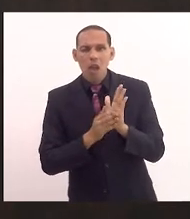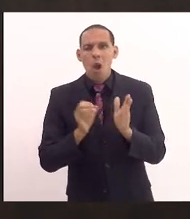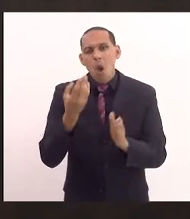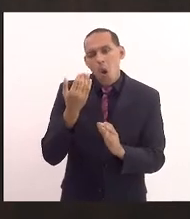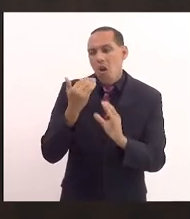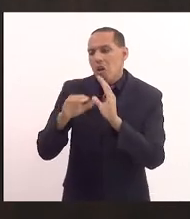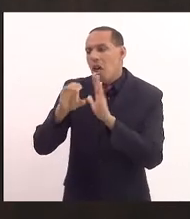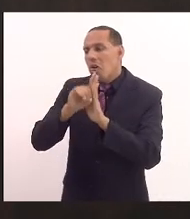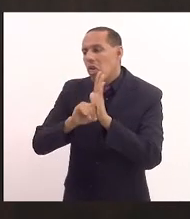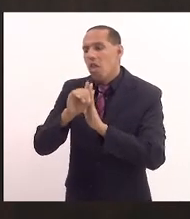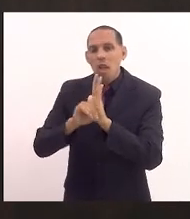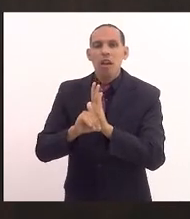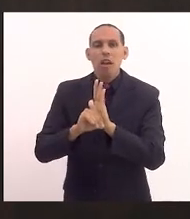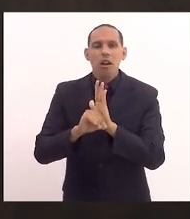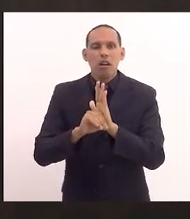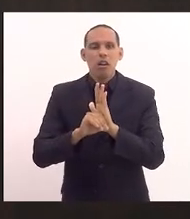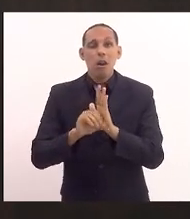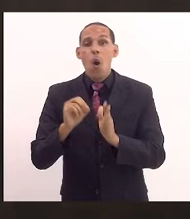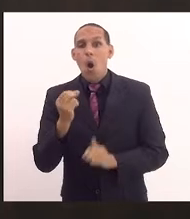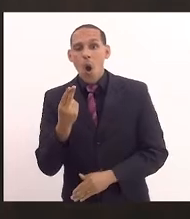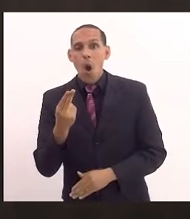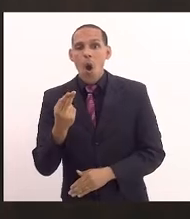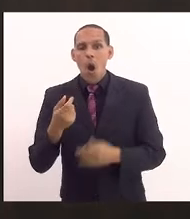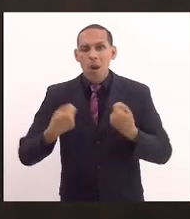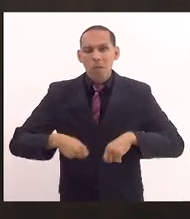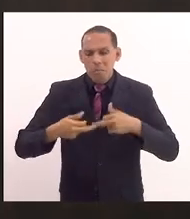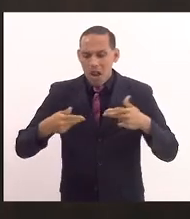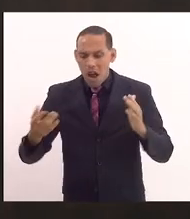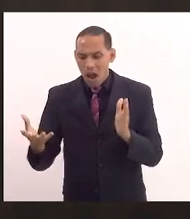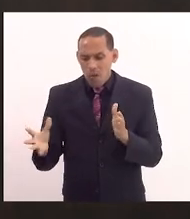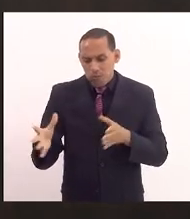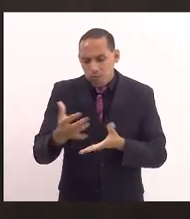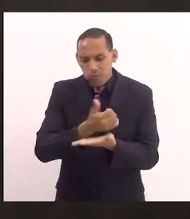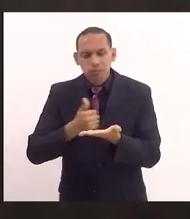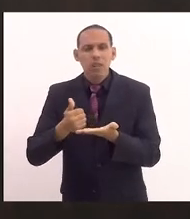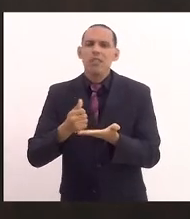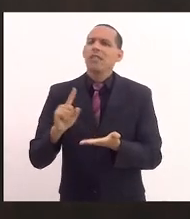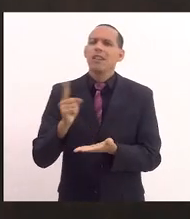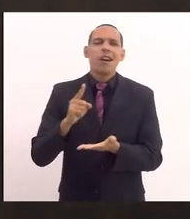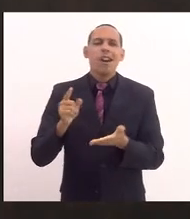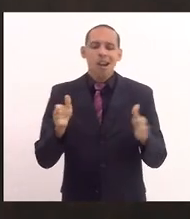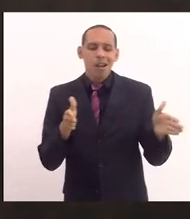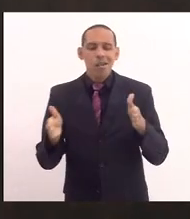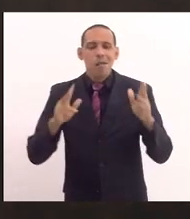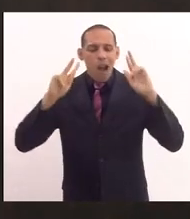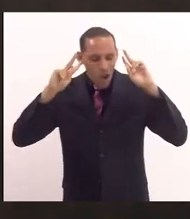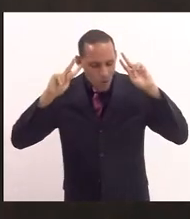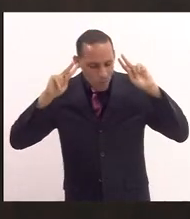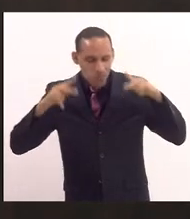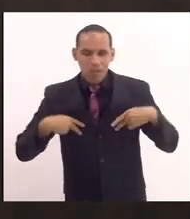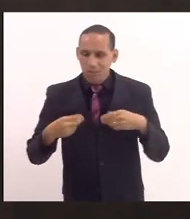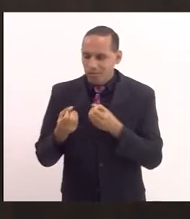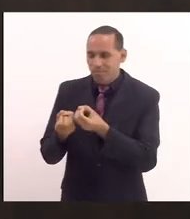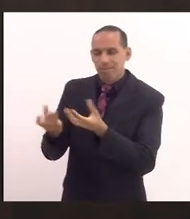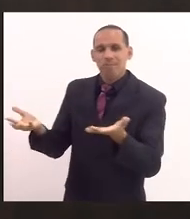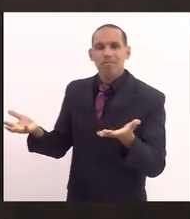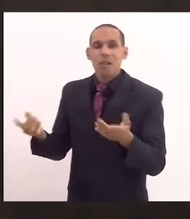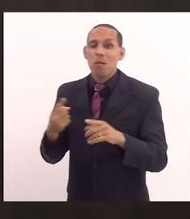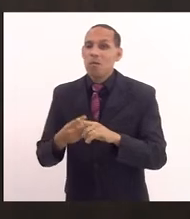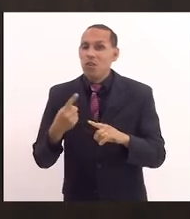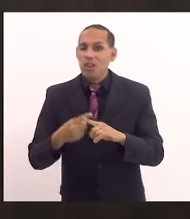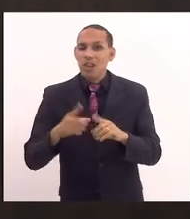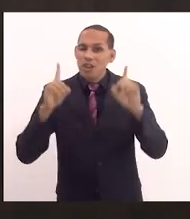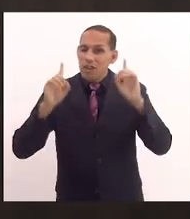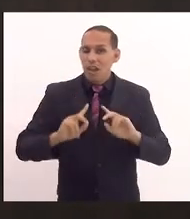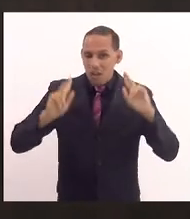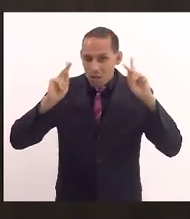de ofícios, de recolhimento de demandas. Ele também é um espaço de humanização, porque a primeira violação de